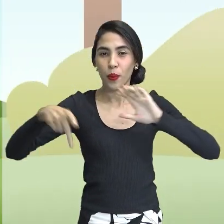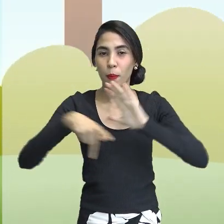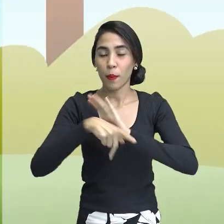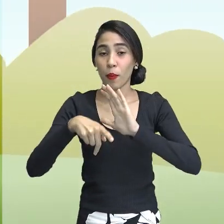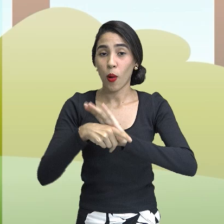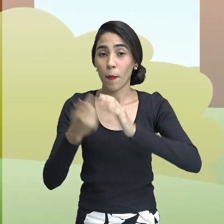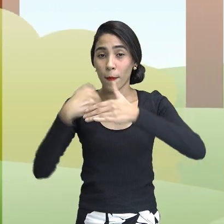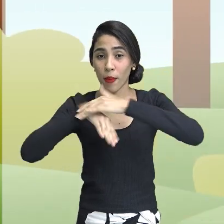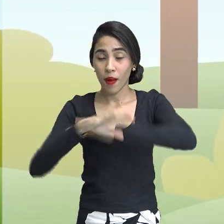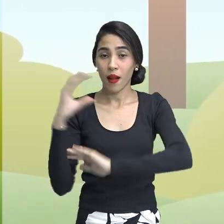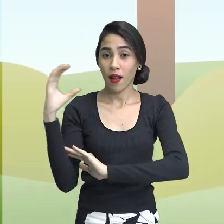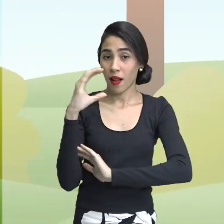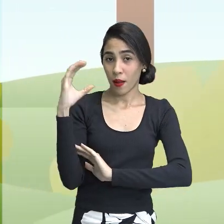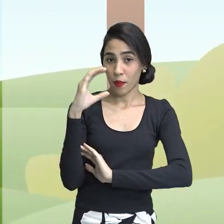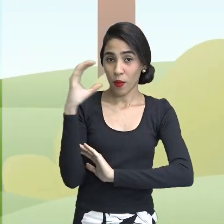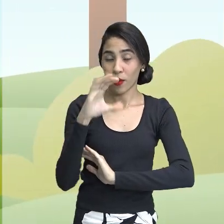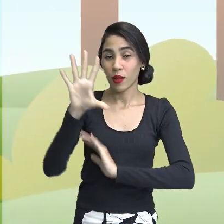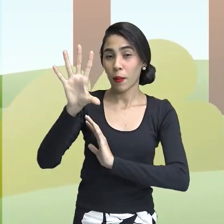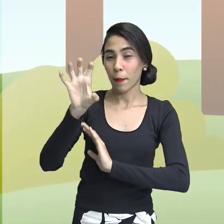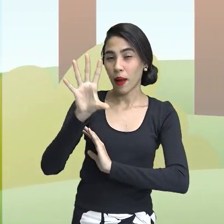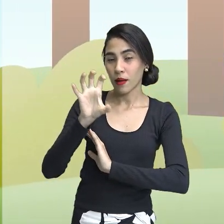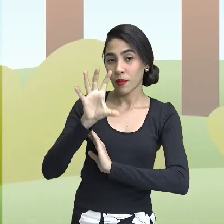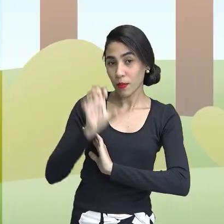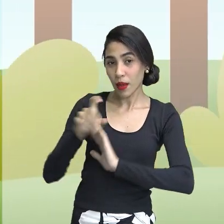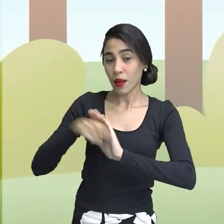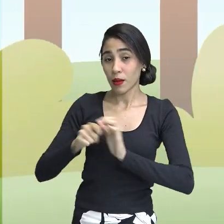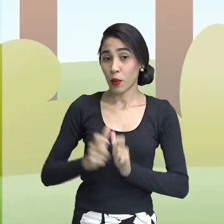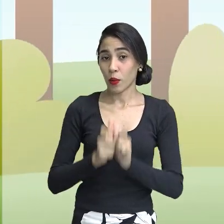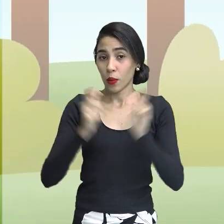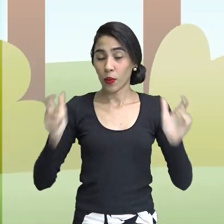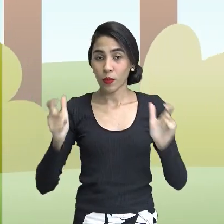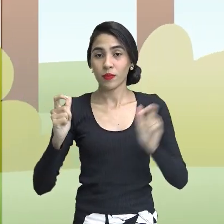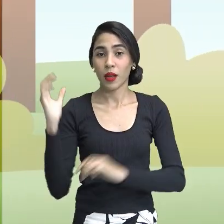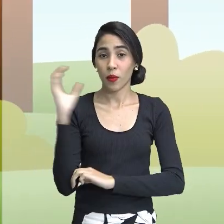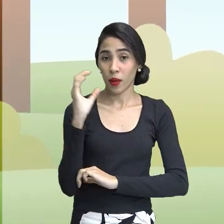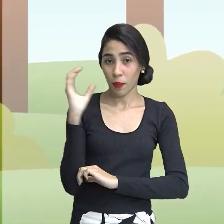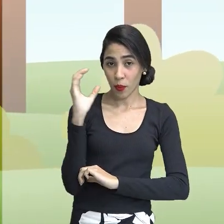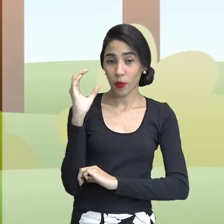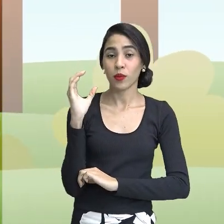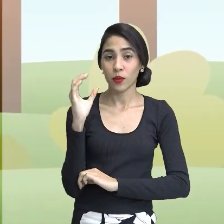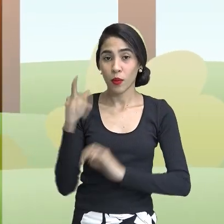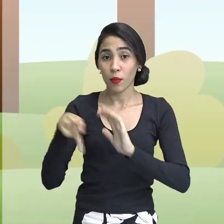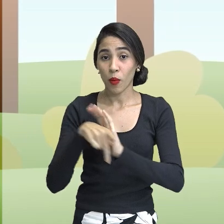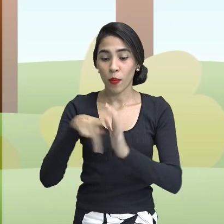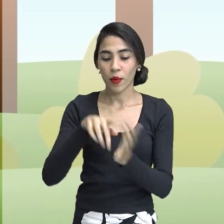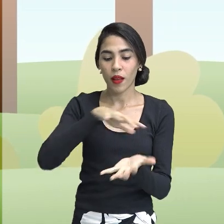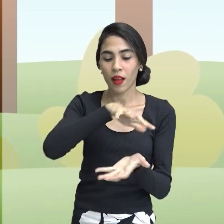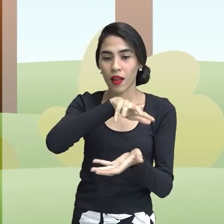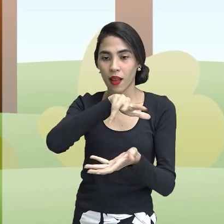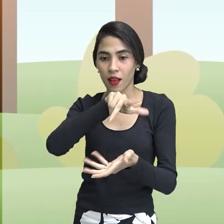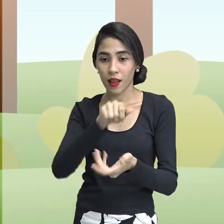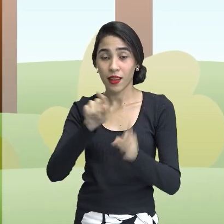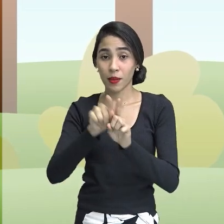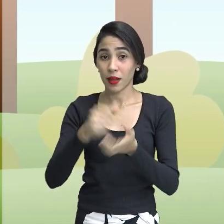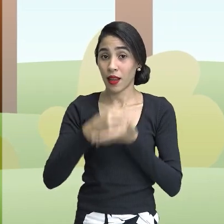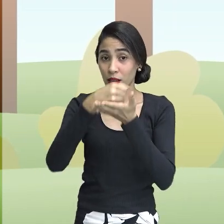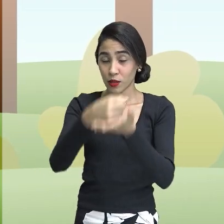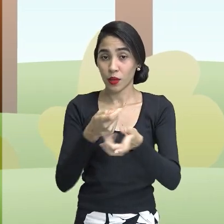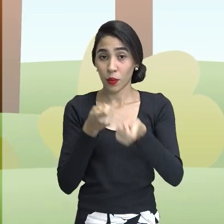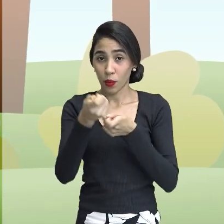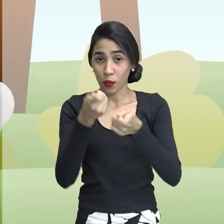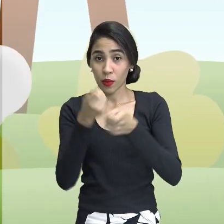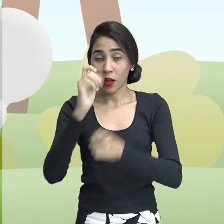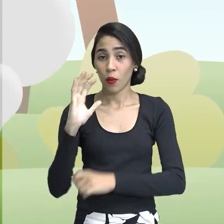carbono, absorvendo grandes quantidades de dióxido de carbono da atmosfera e ajudando a regular o